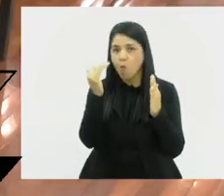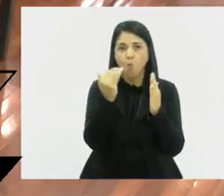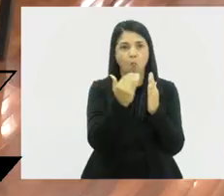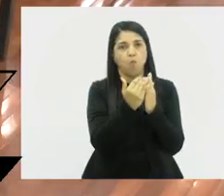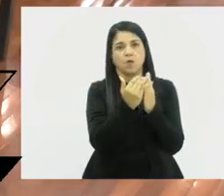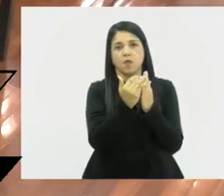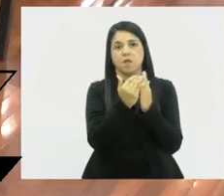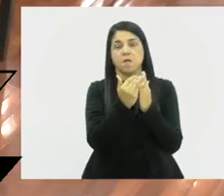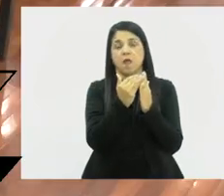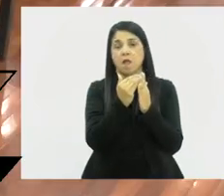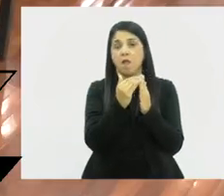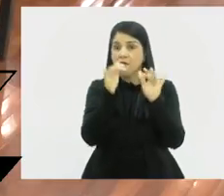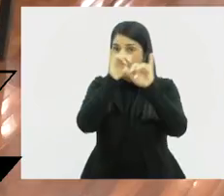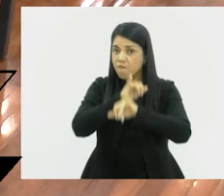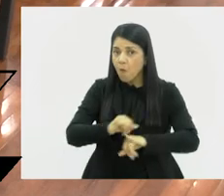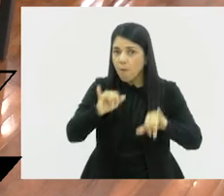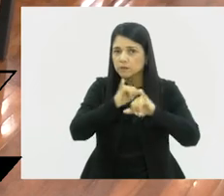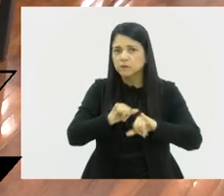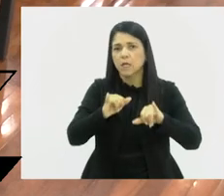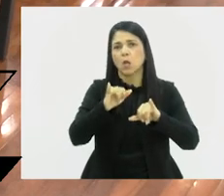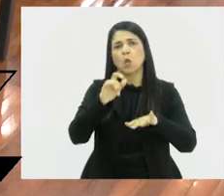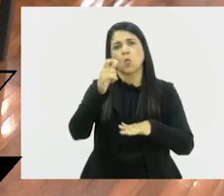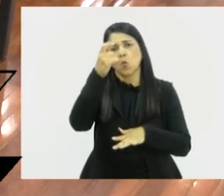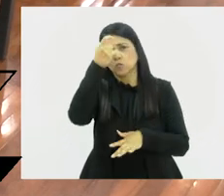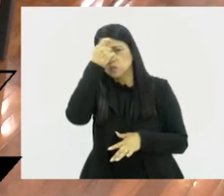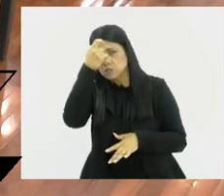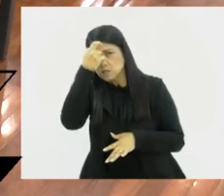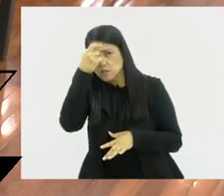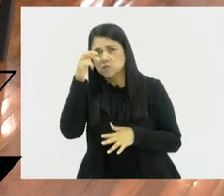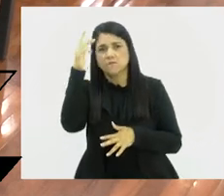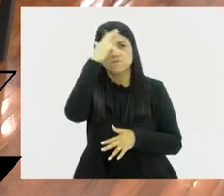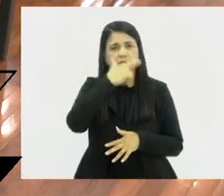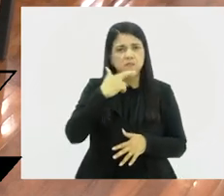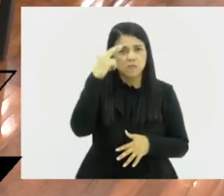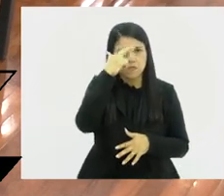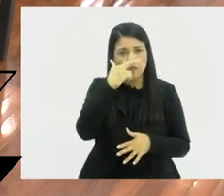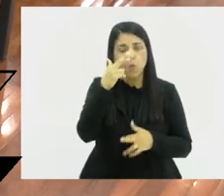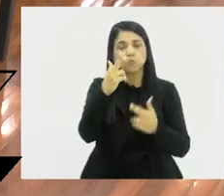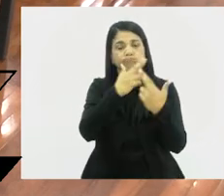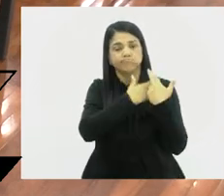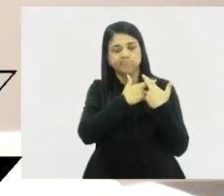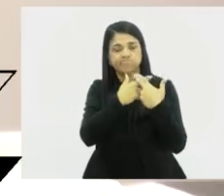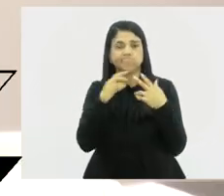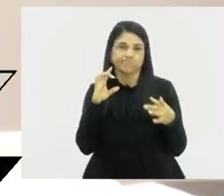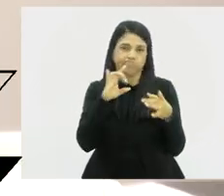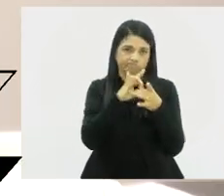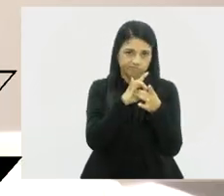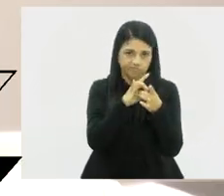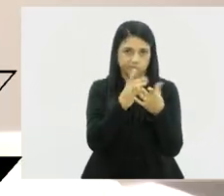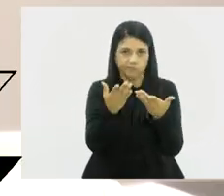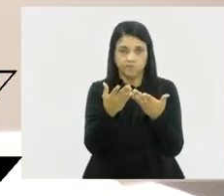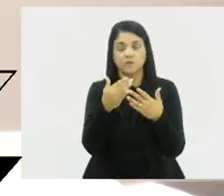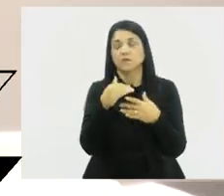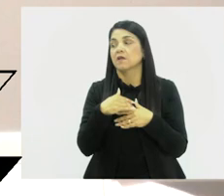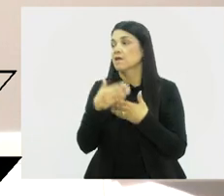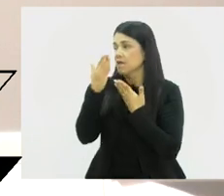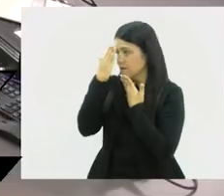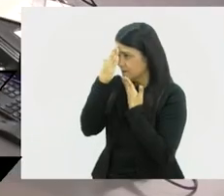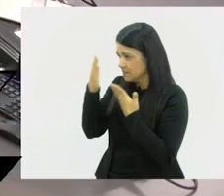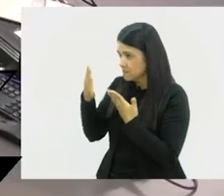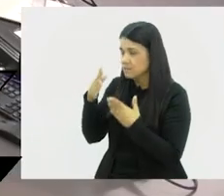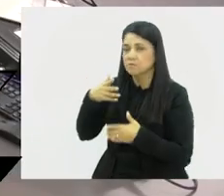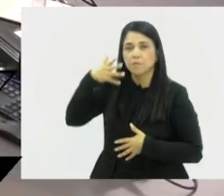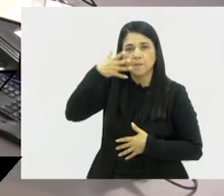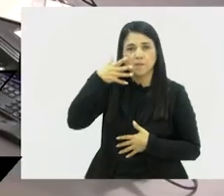aumentar a informação, a consciência e a fiscalização com responsabilidade. Perfeito, agradeço as suas palavras, deputado Carlos